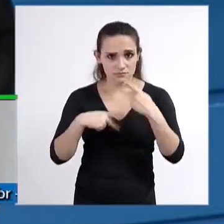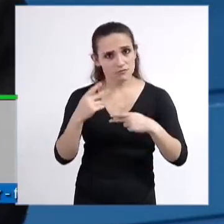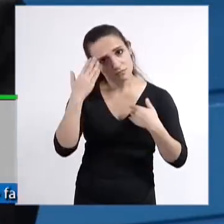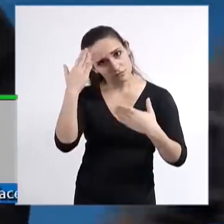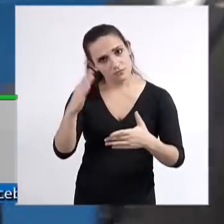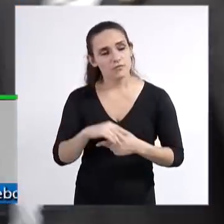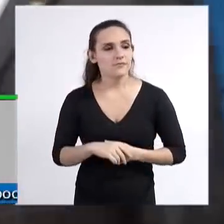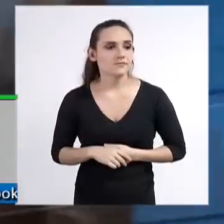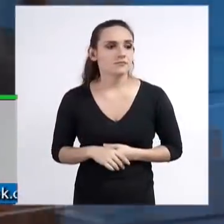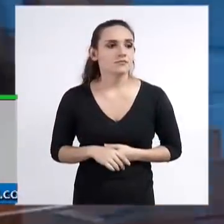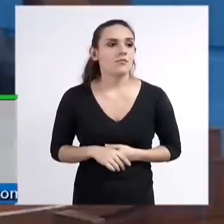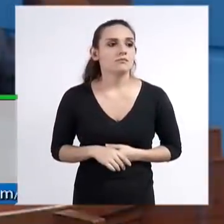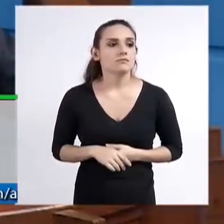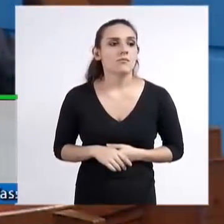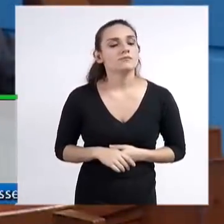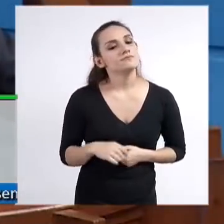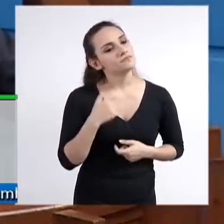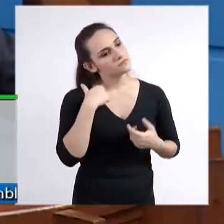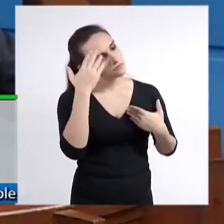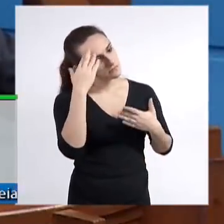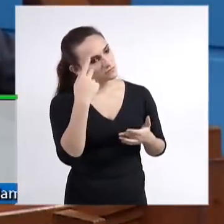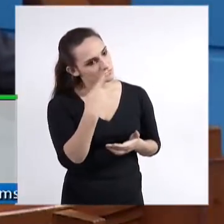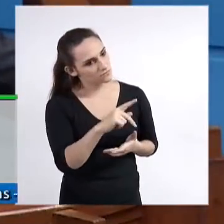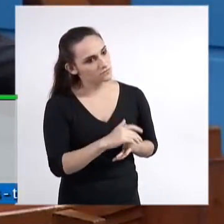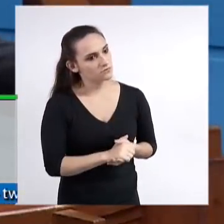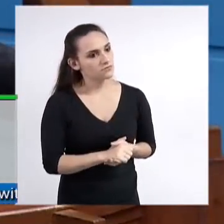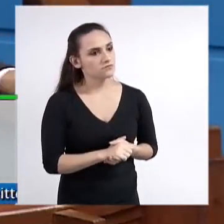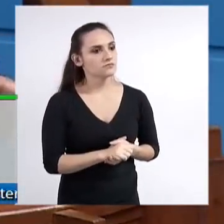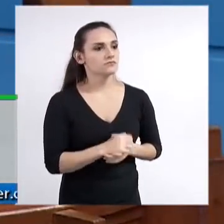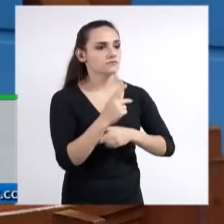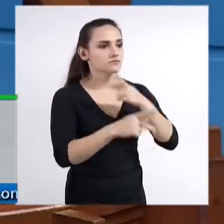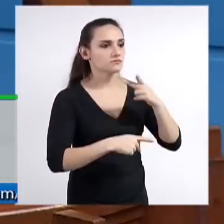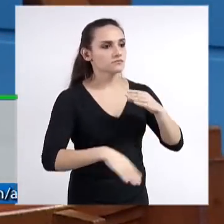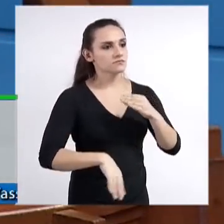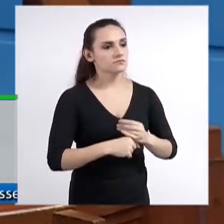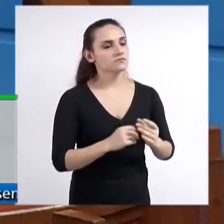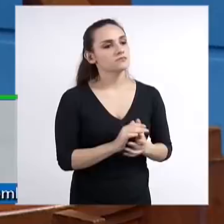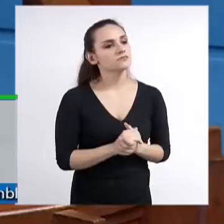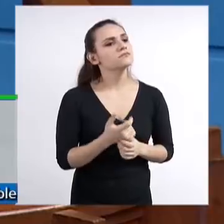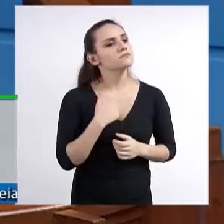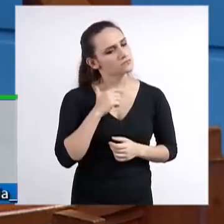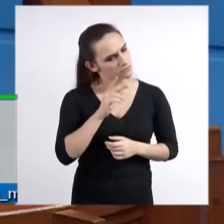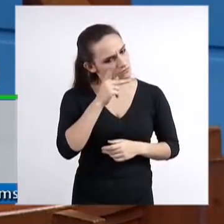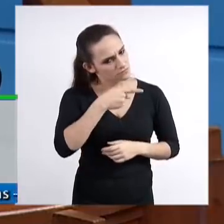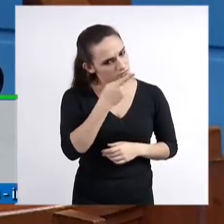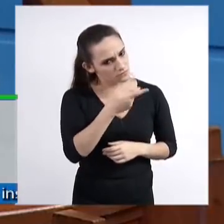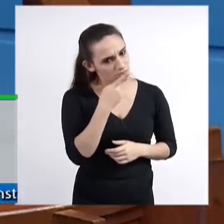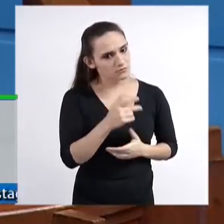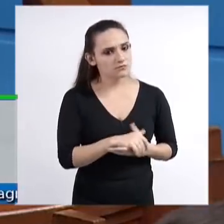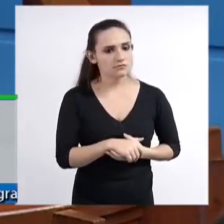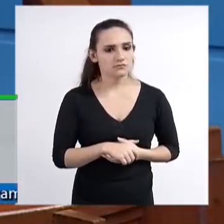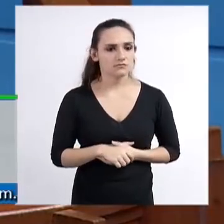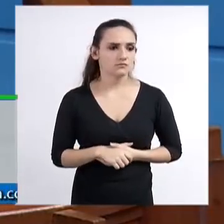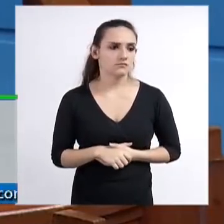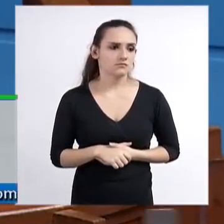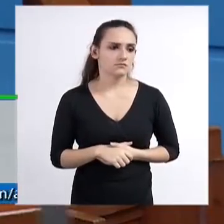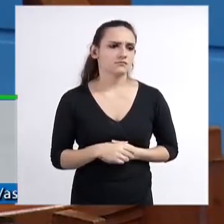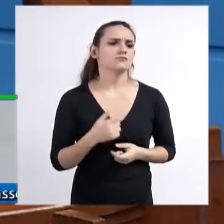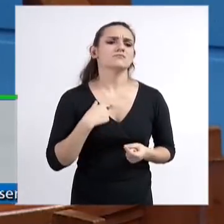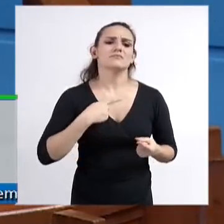obrigado. Agradeço a parte de Vossa Excelência, e como já falei demais,